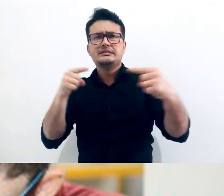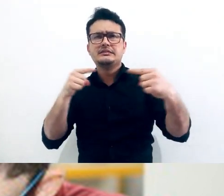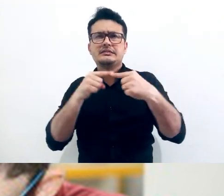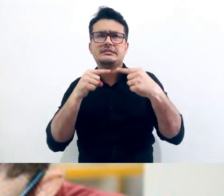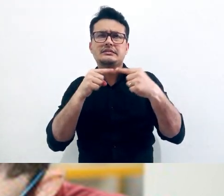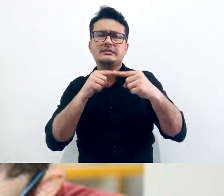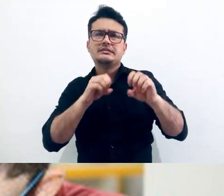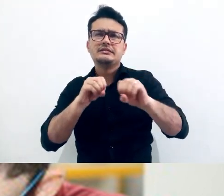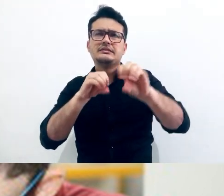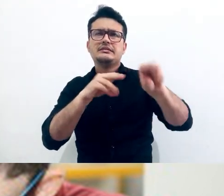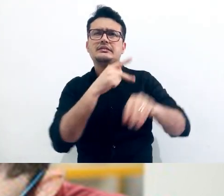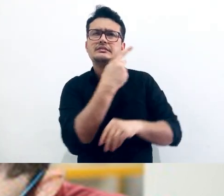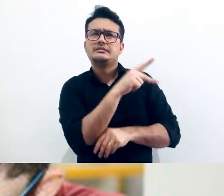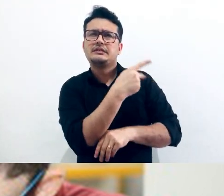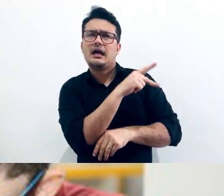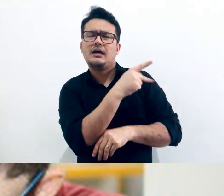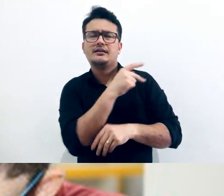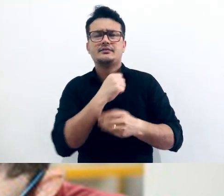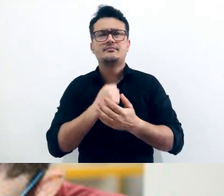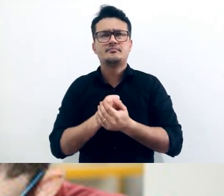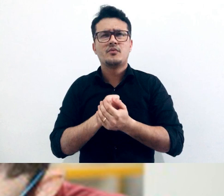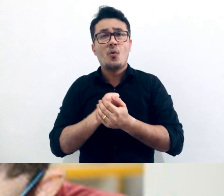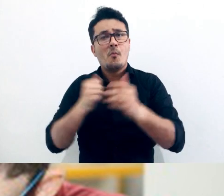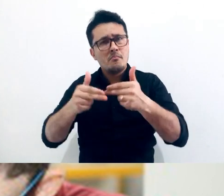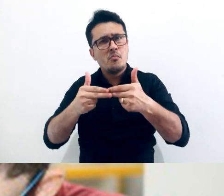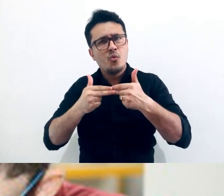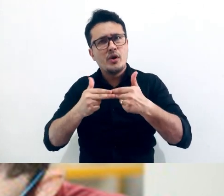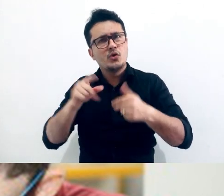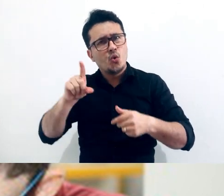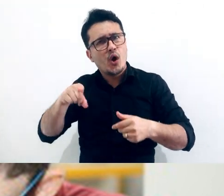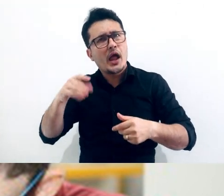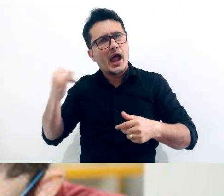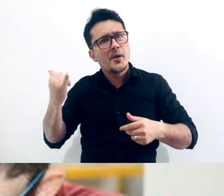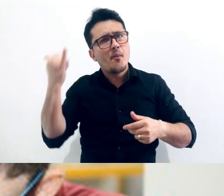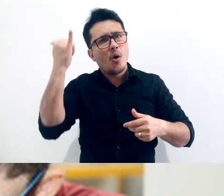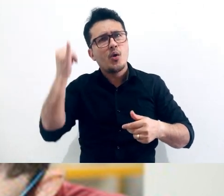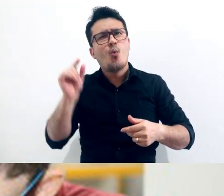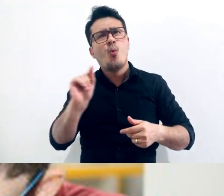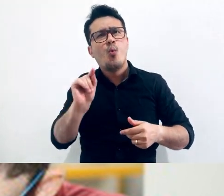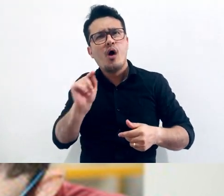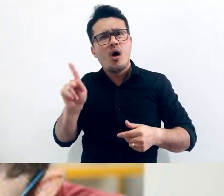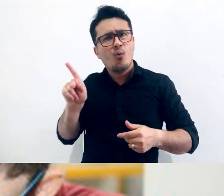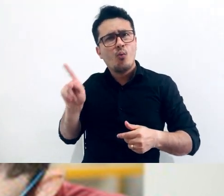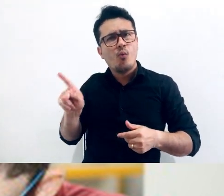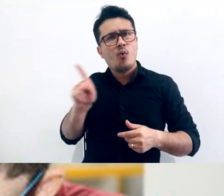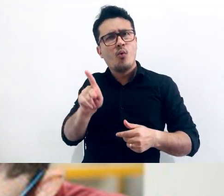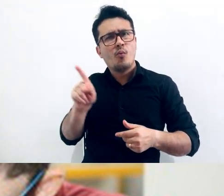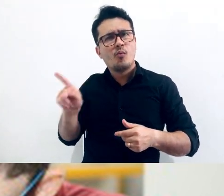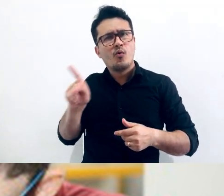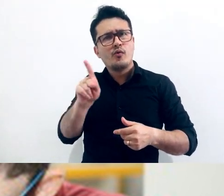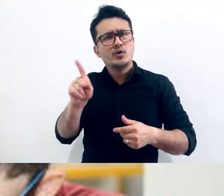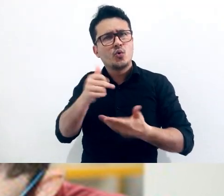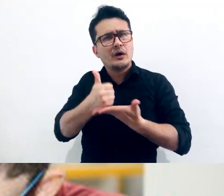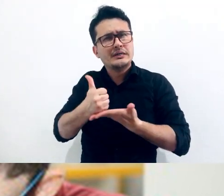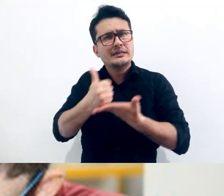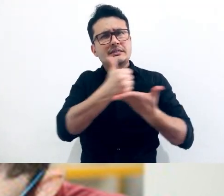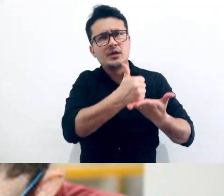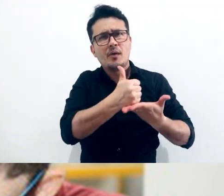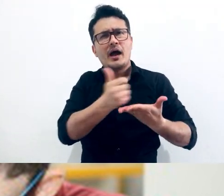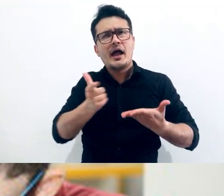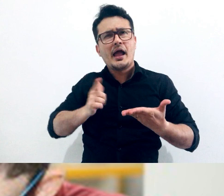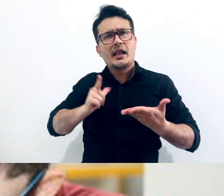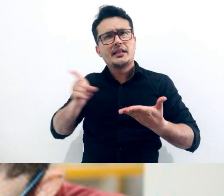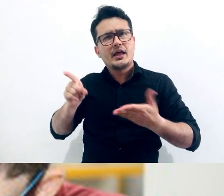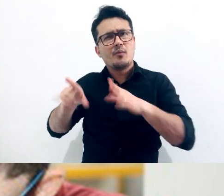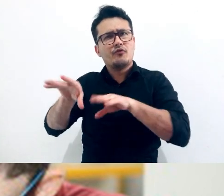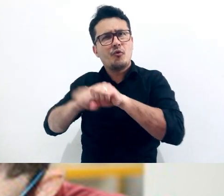regular capacitados para a integração desses educandos nas classes comuns. Por isso, é tão importante que o